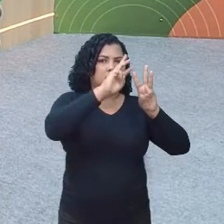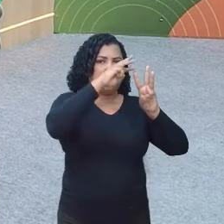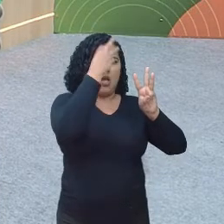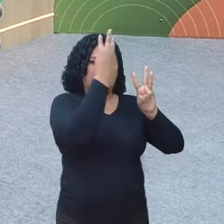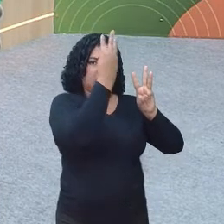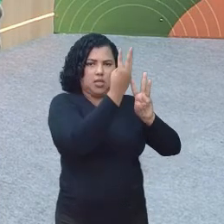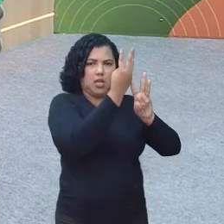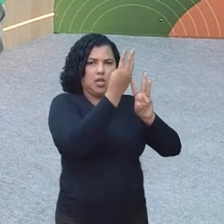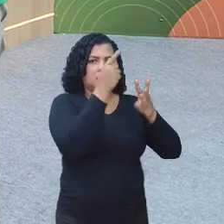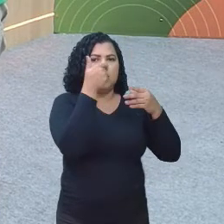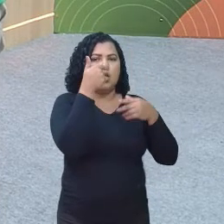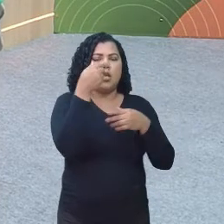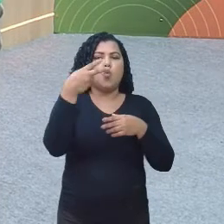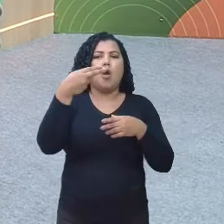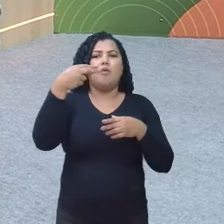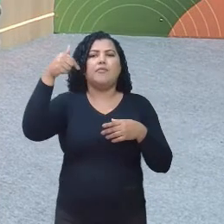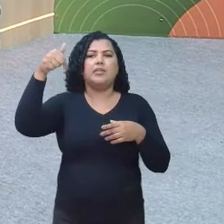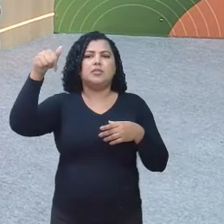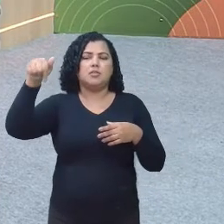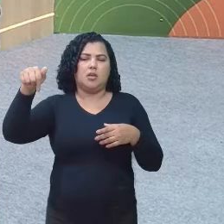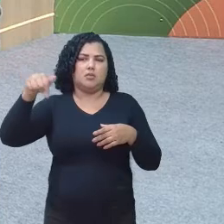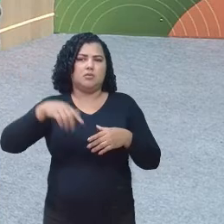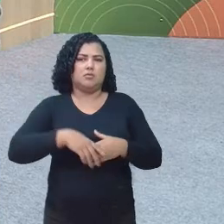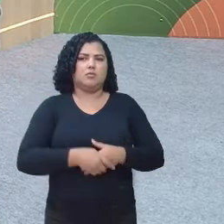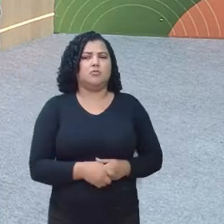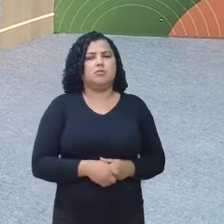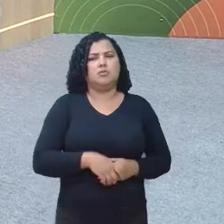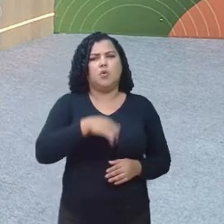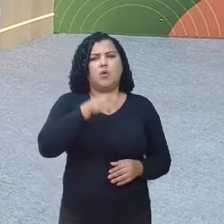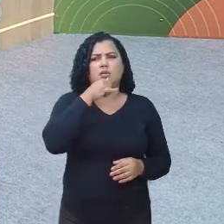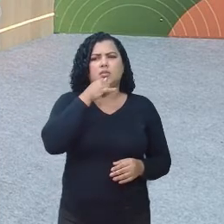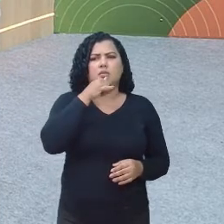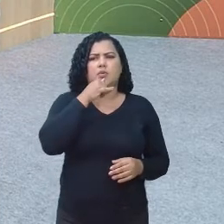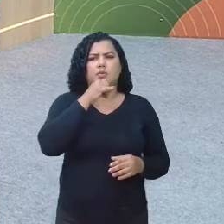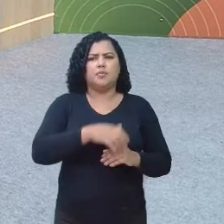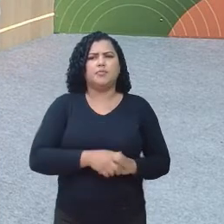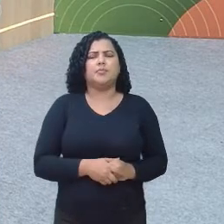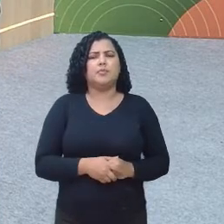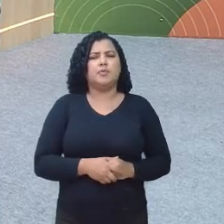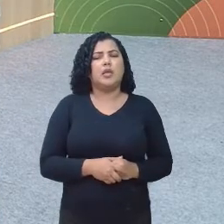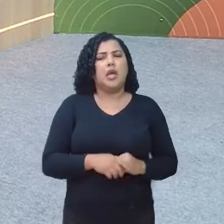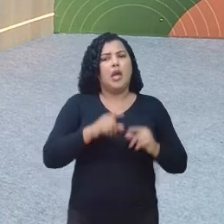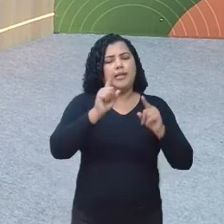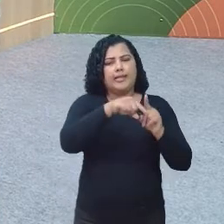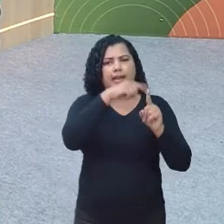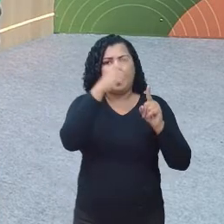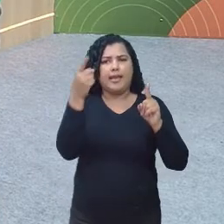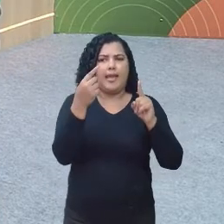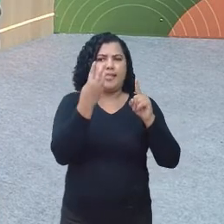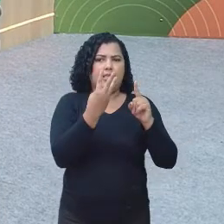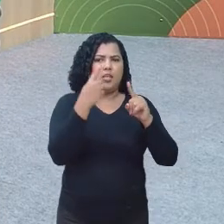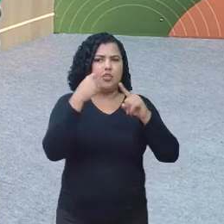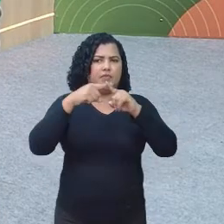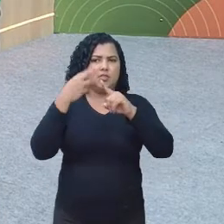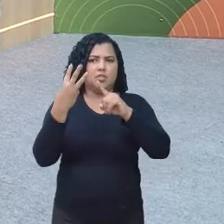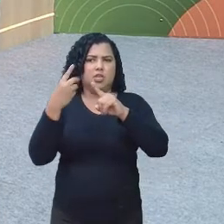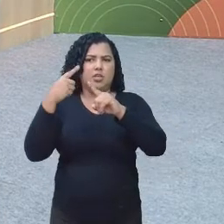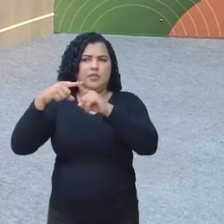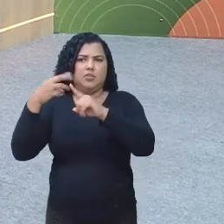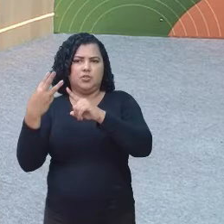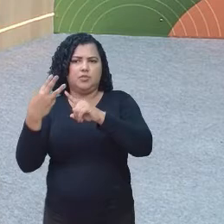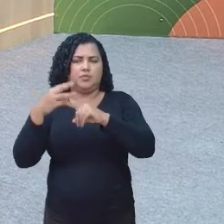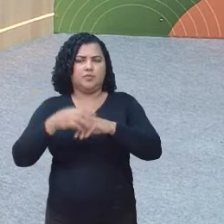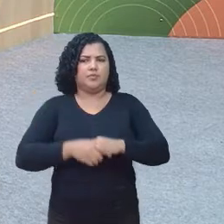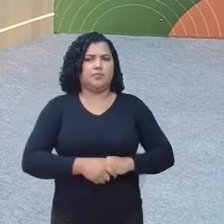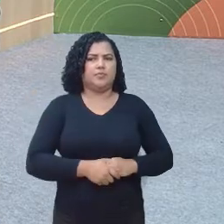está aparecendo ali no expoente do número 3 é justamente o número de vezes que eu estou fazendo essa multiplicação.